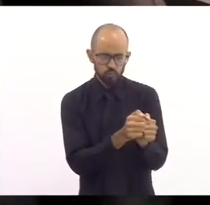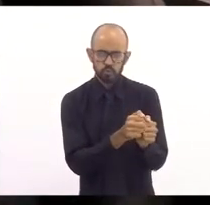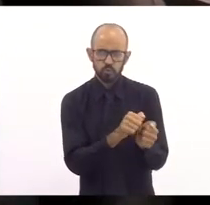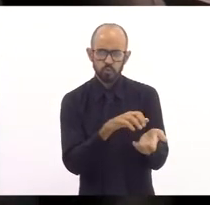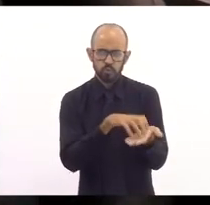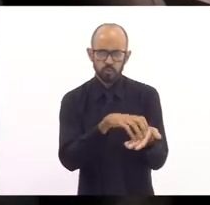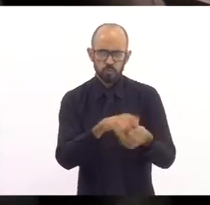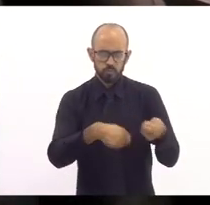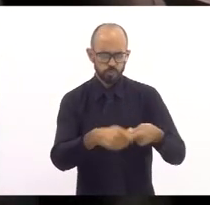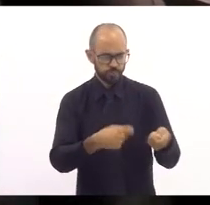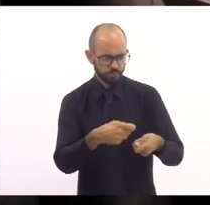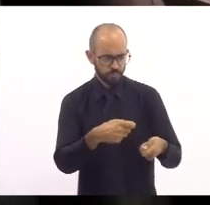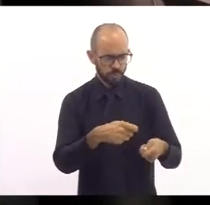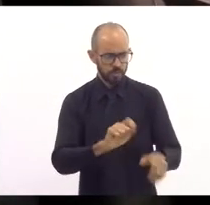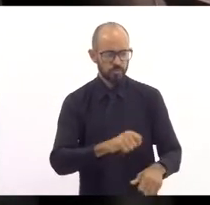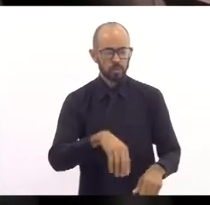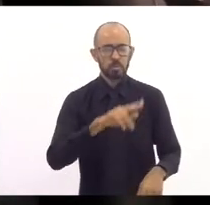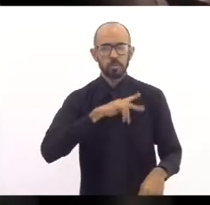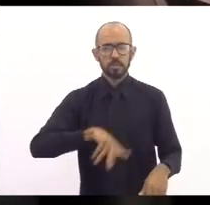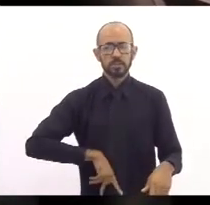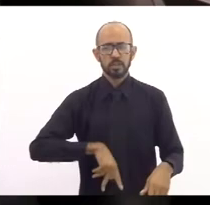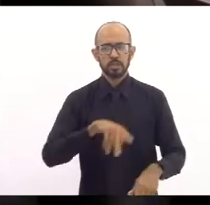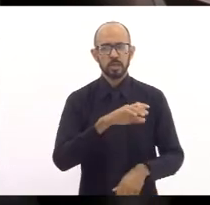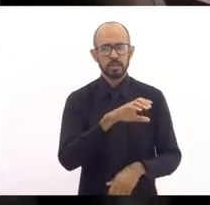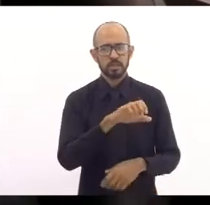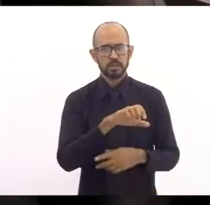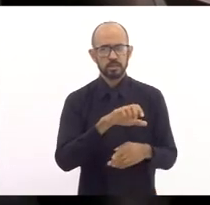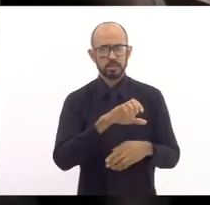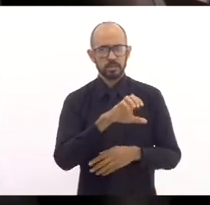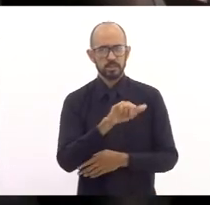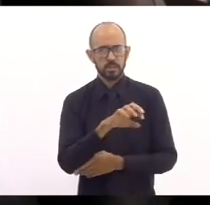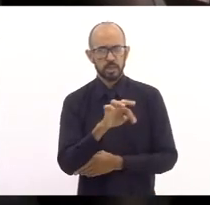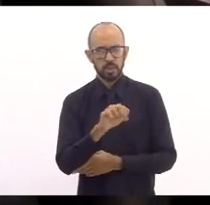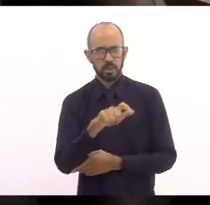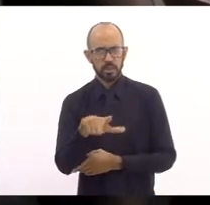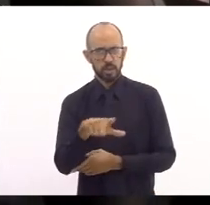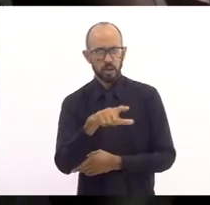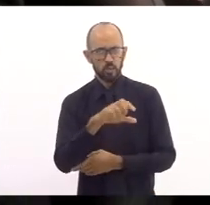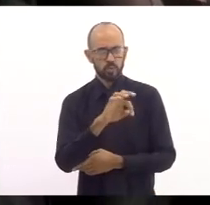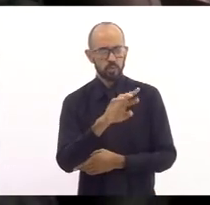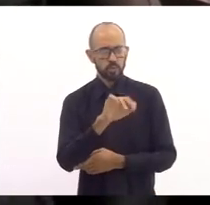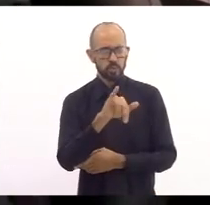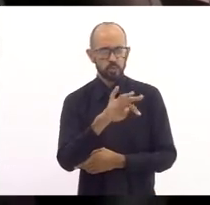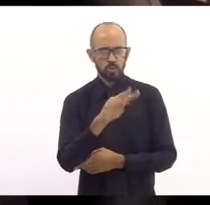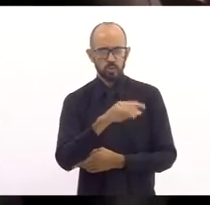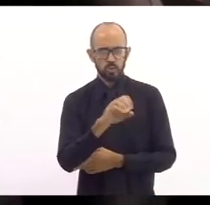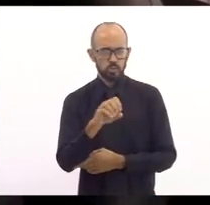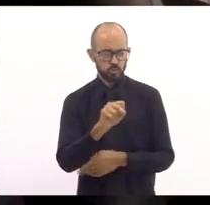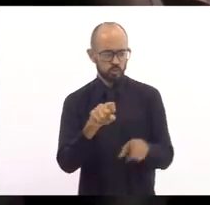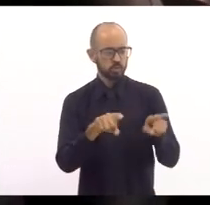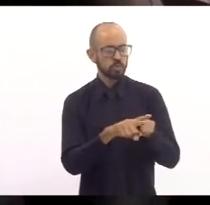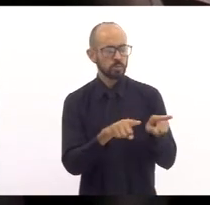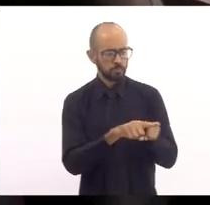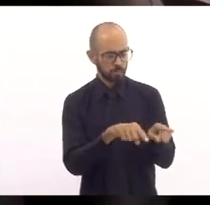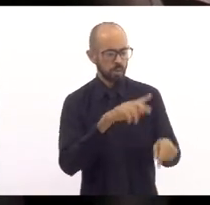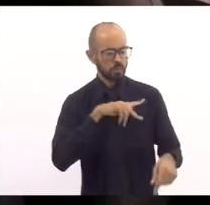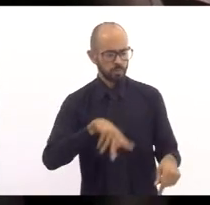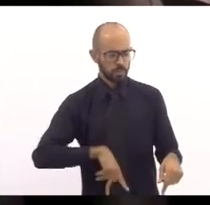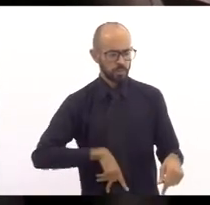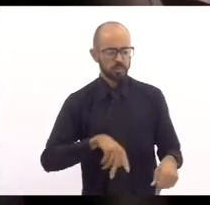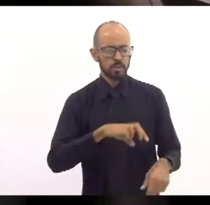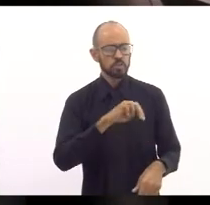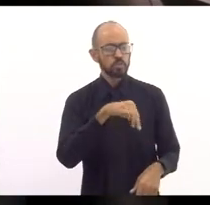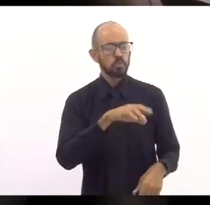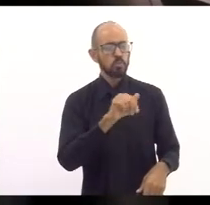Central Trilhos, também, o secretário, o secretário André Narraes, o presidente da Central e o presidente da Getransp, o senhor